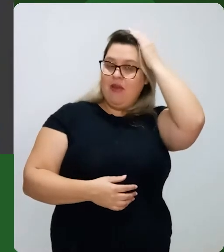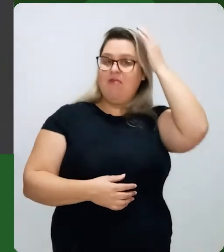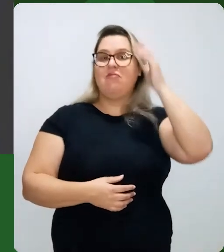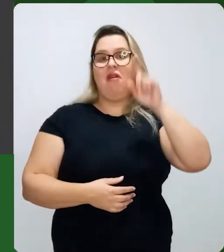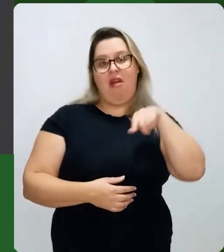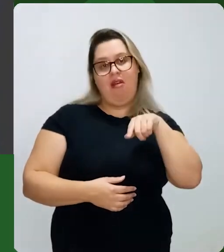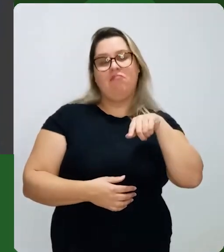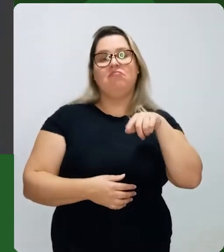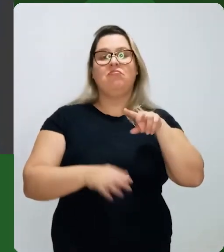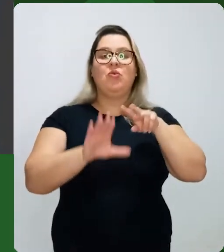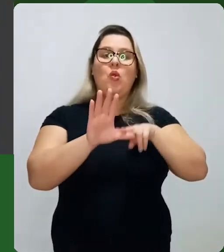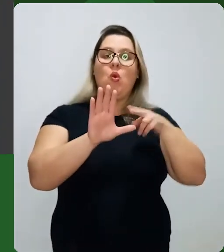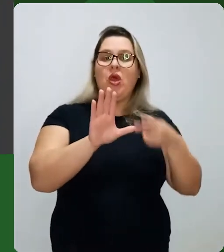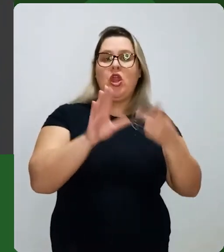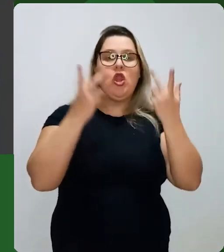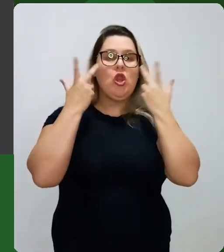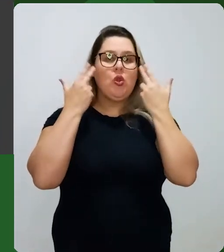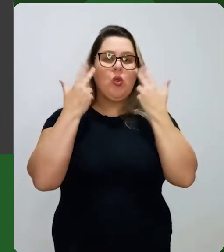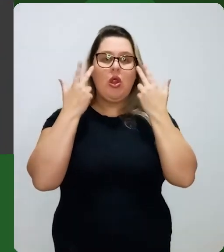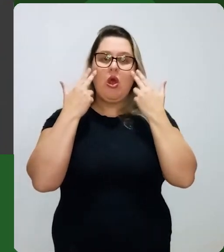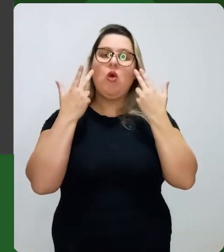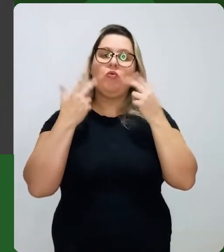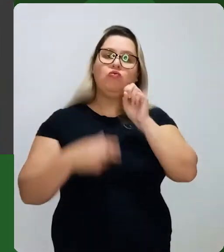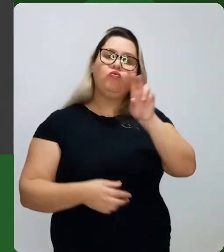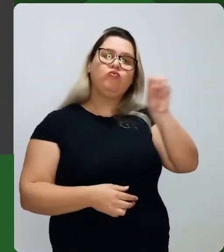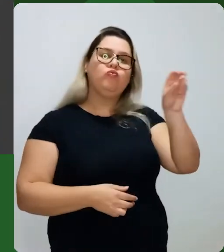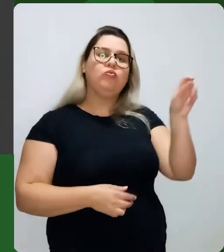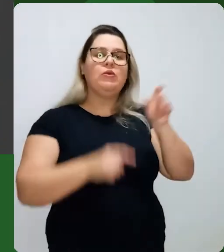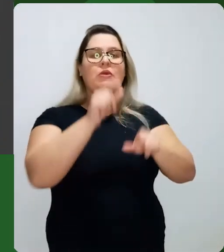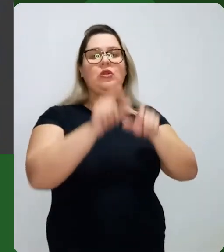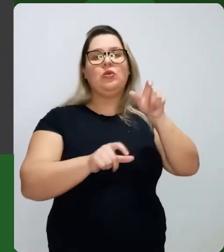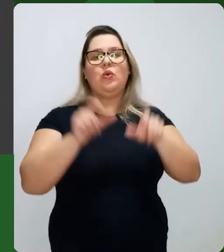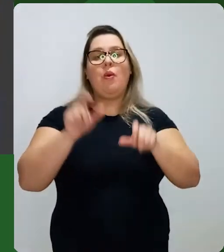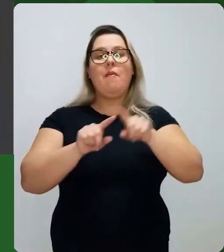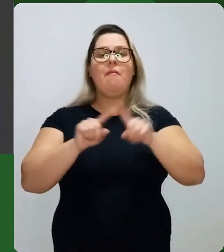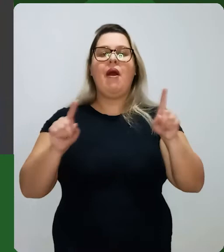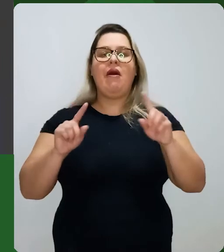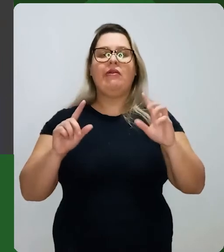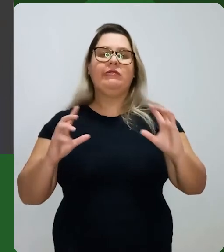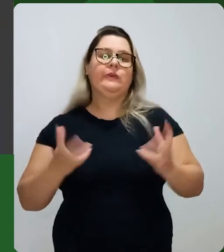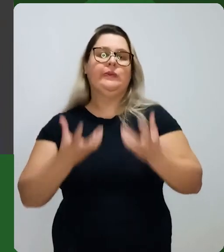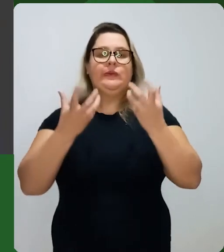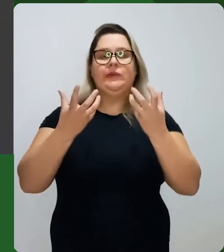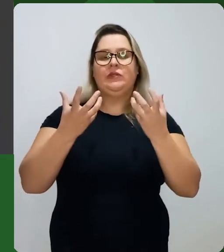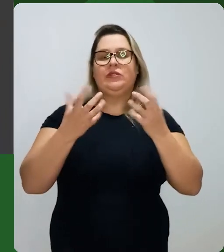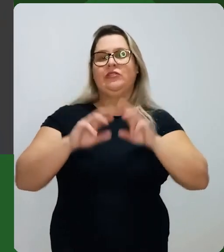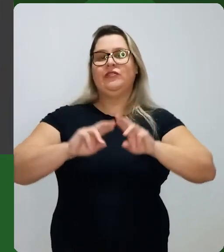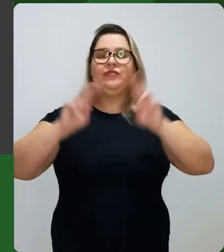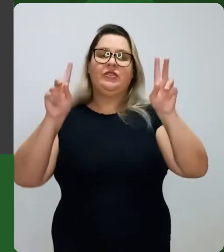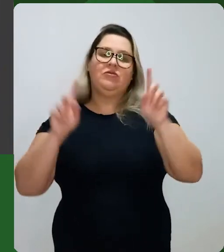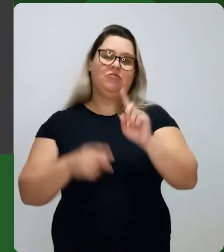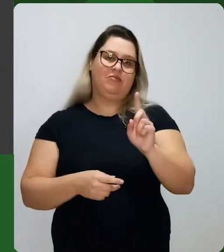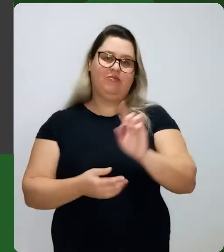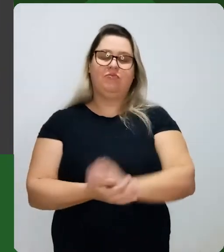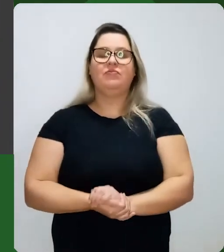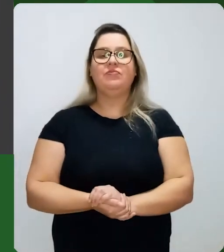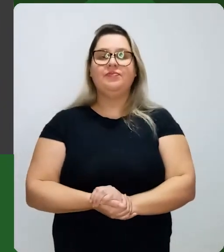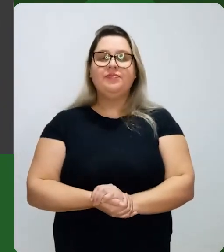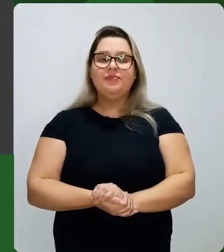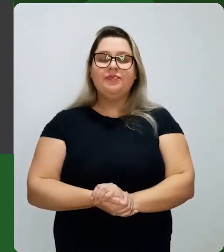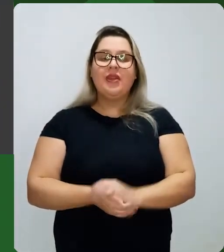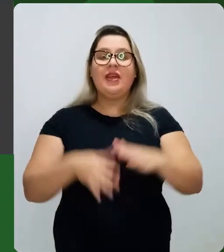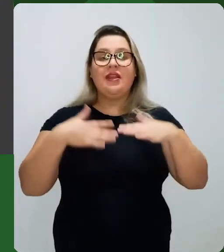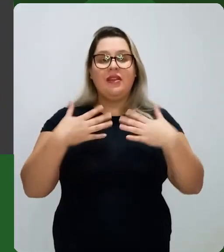alto do que uma proporção normal, né, natural, que a gente encontra nas pessoas, mas não é aquele tão estilizado. Então,